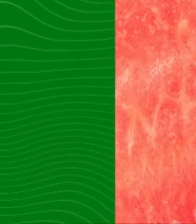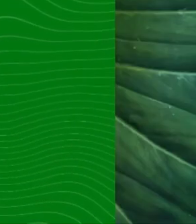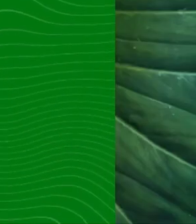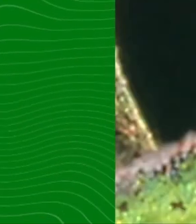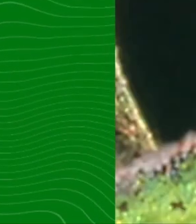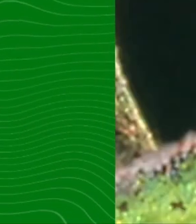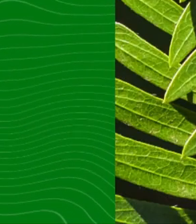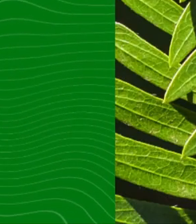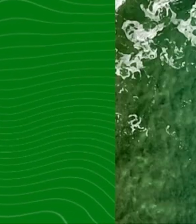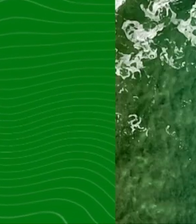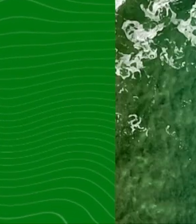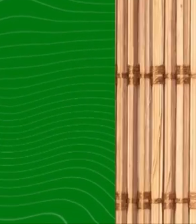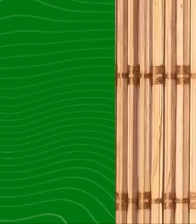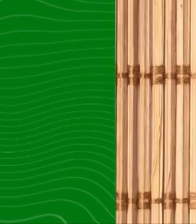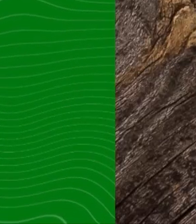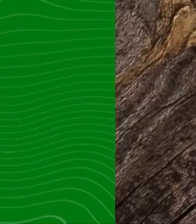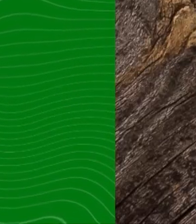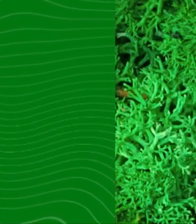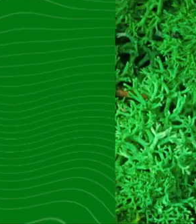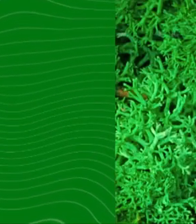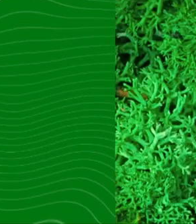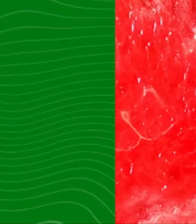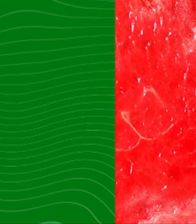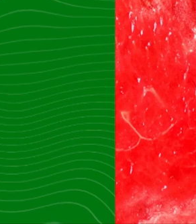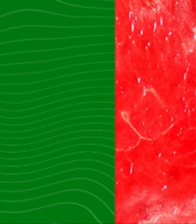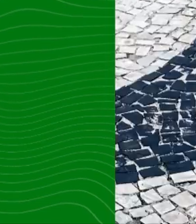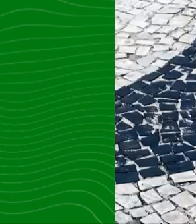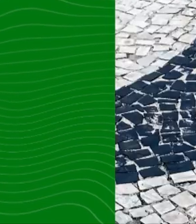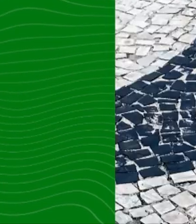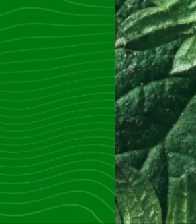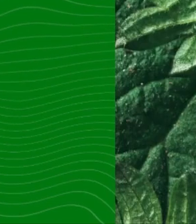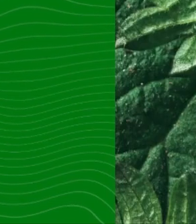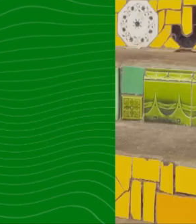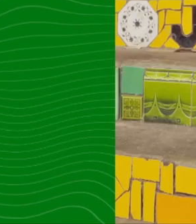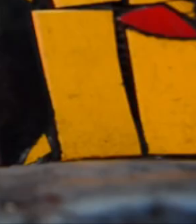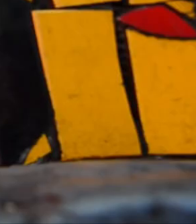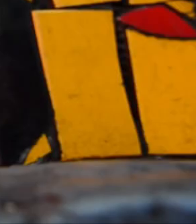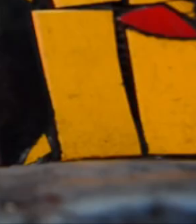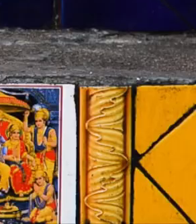Bom dia, ministro. Bom dia, ministra. Quarta, 8 da manhã.